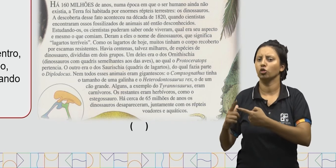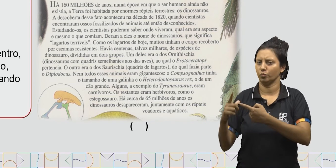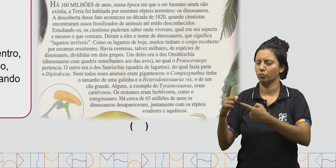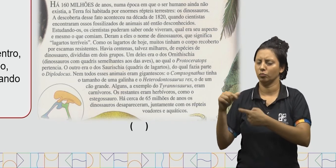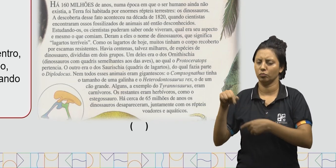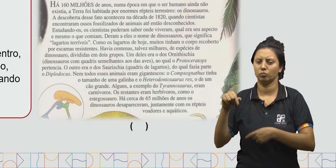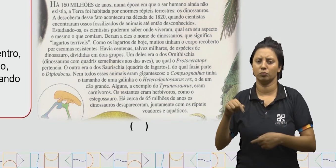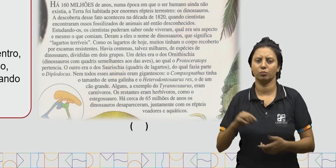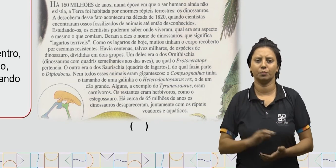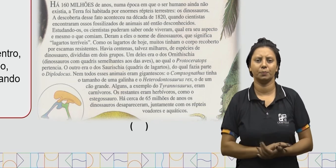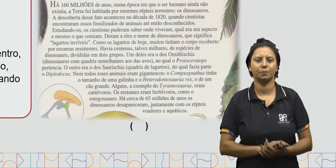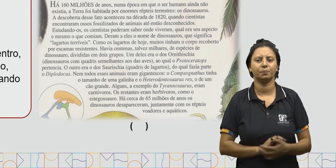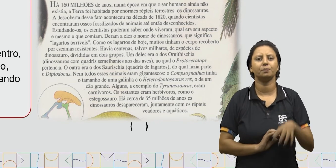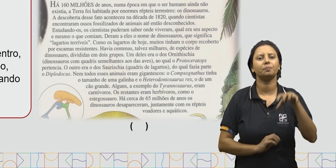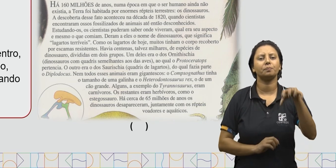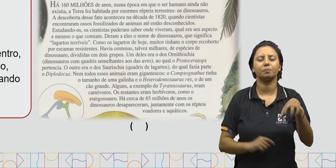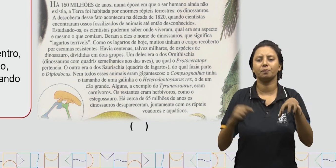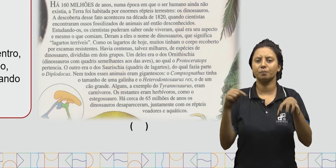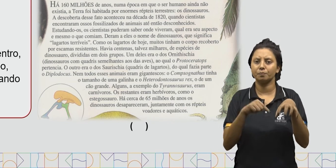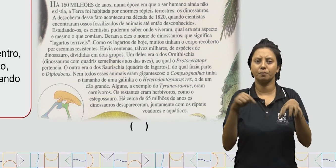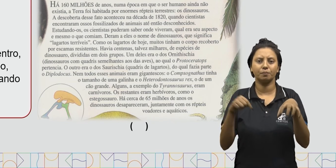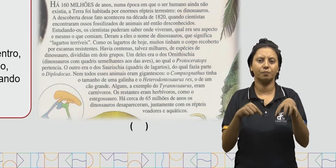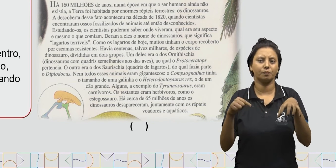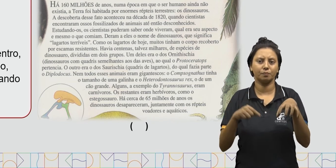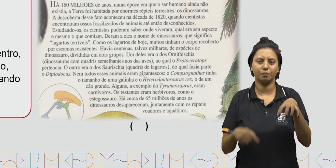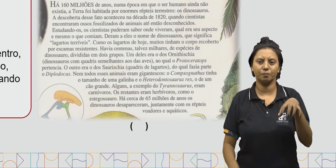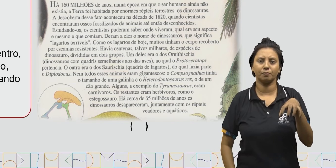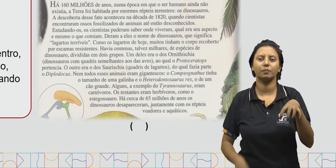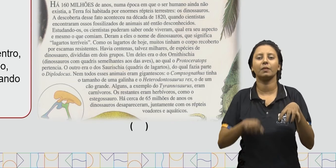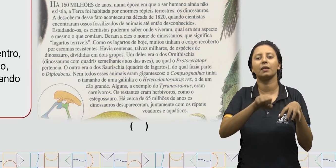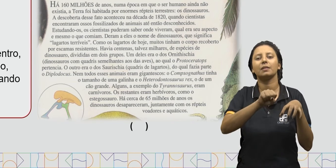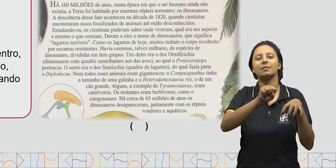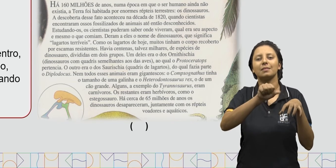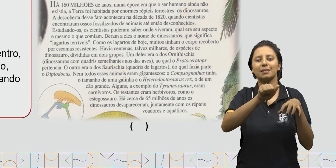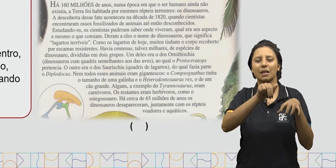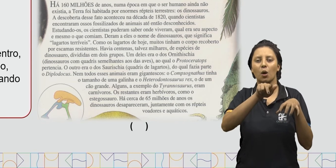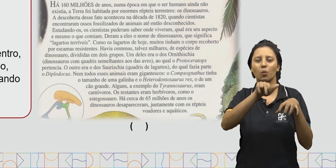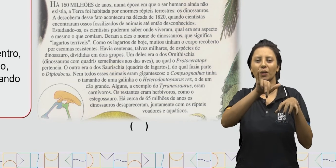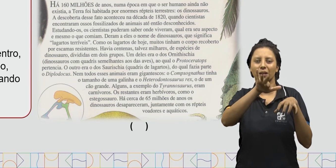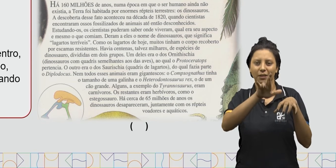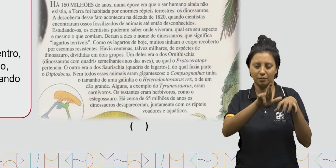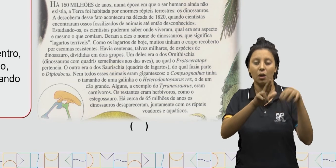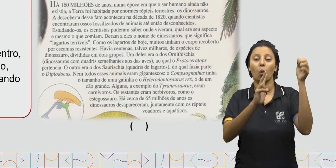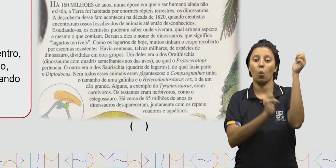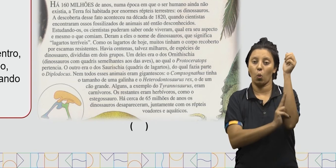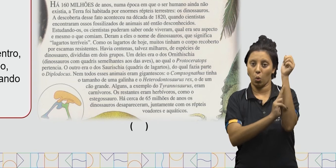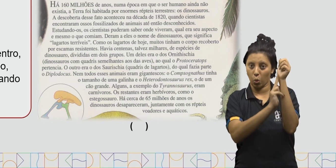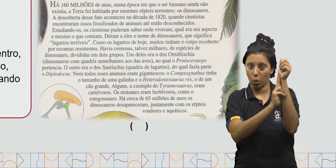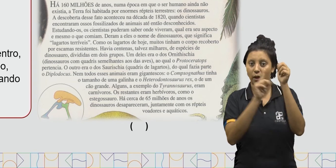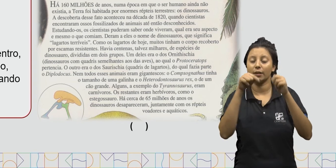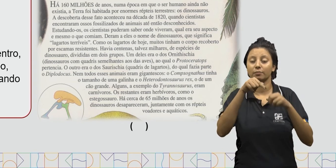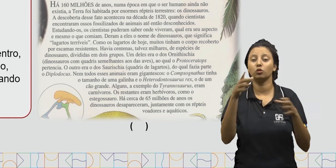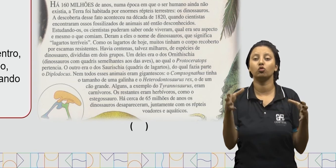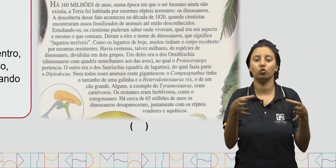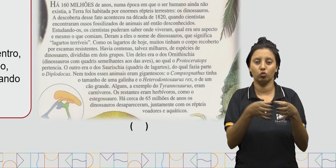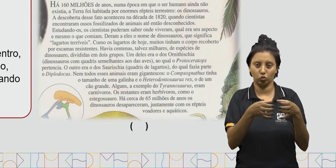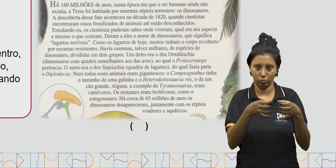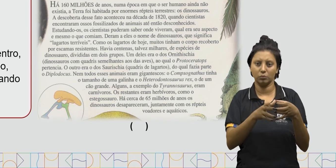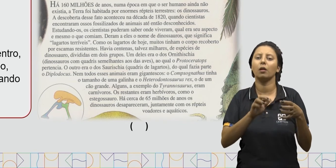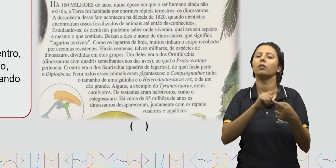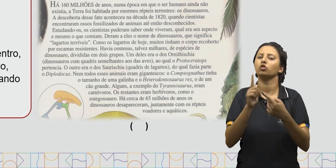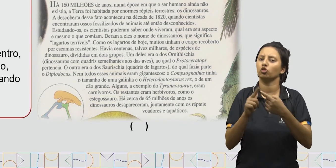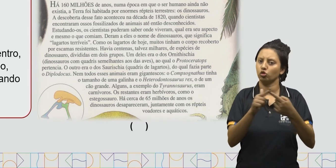pertencia. O outro era o dos Saurischia, quadris de lagartos, do qual fazia parte